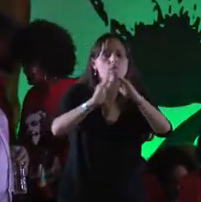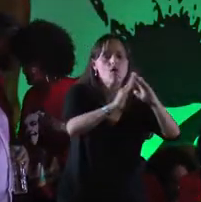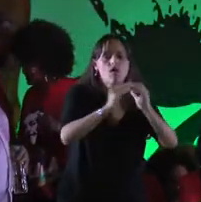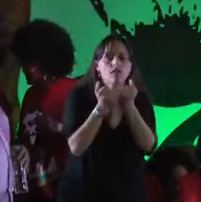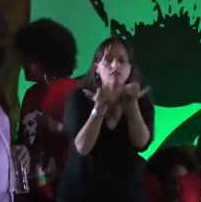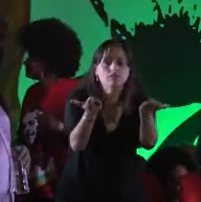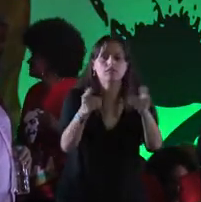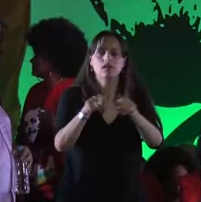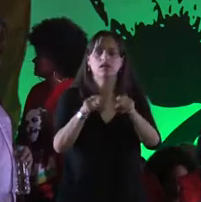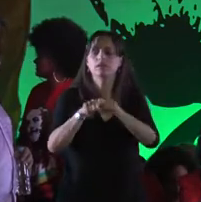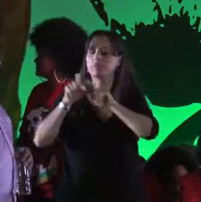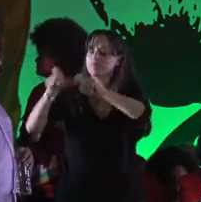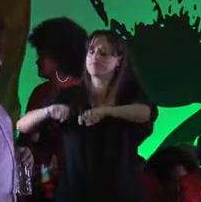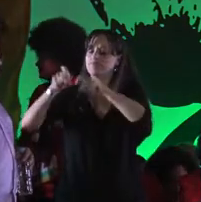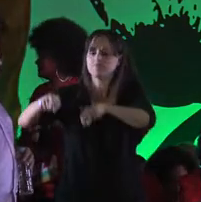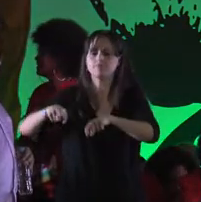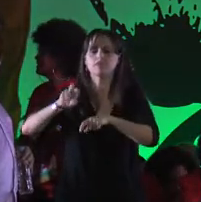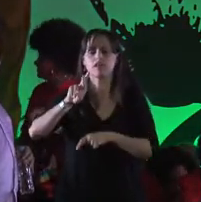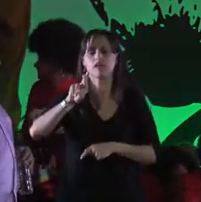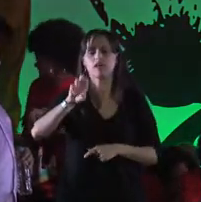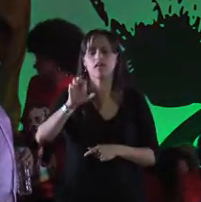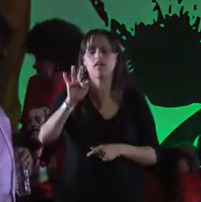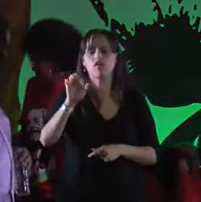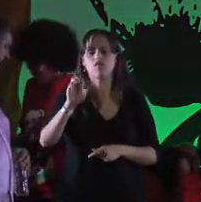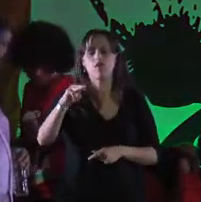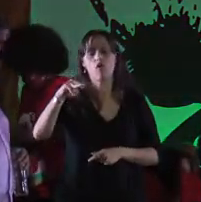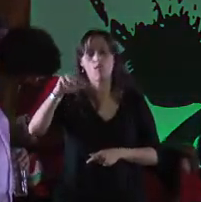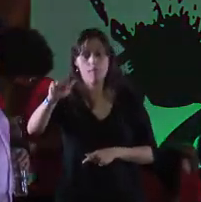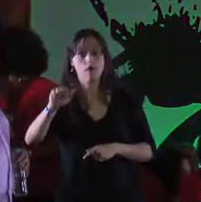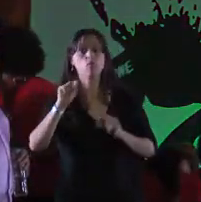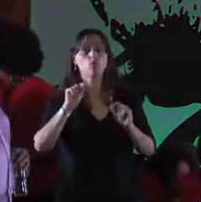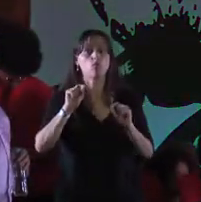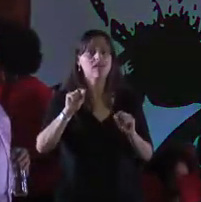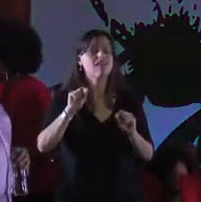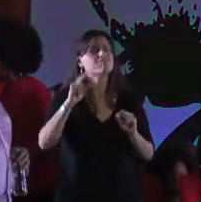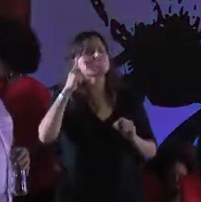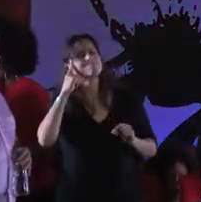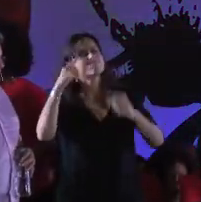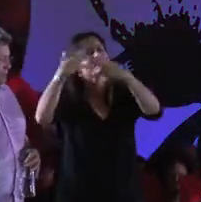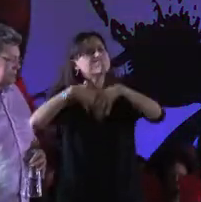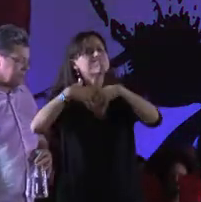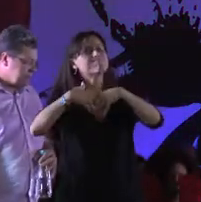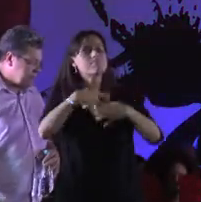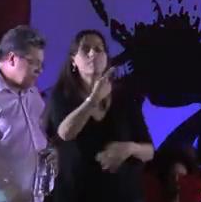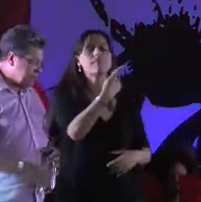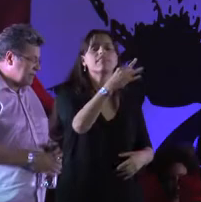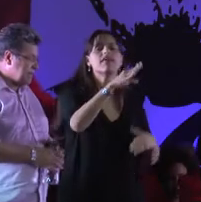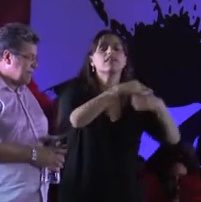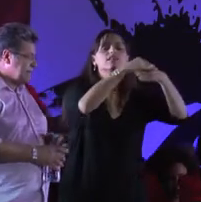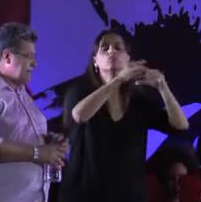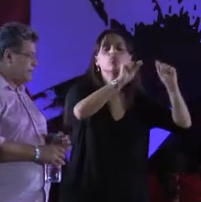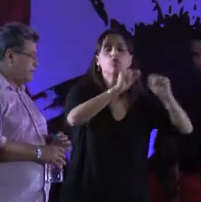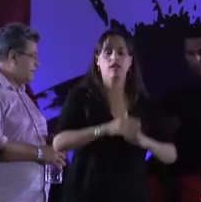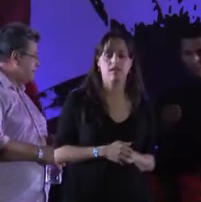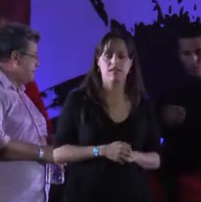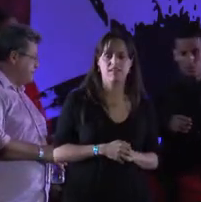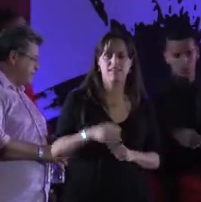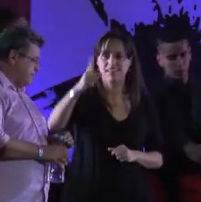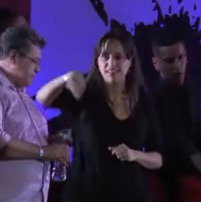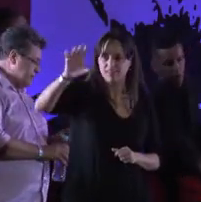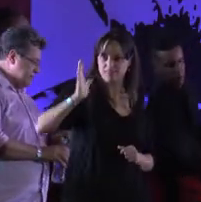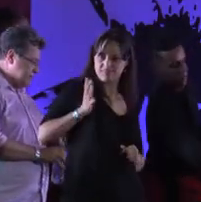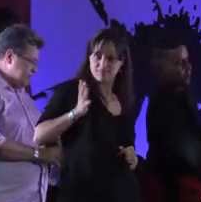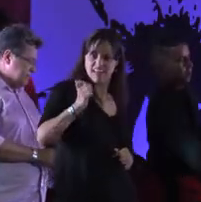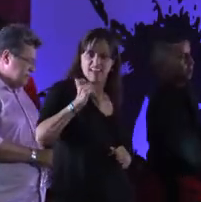organizamos dentro do PT, porque é o PT essa liderança. Não queiram, por isso que a burguesia quer enfraquecer o